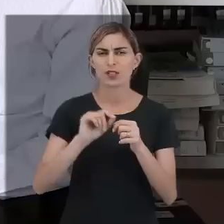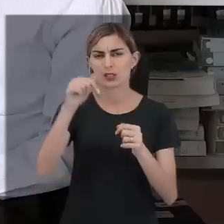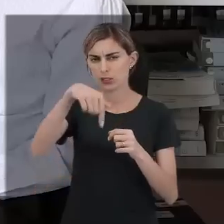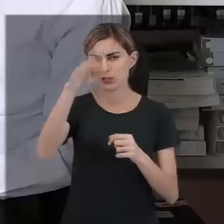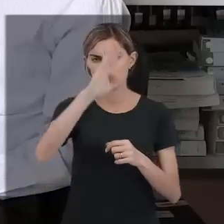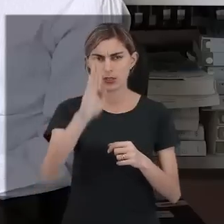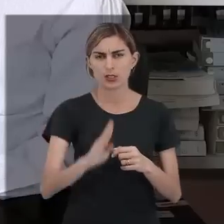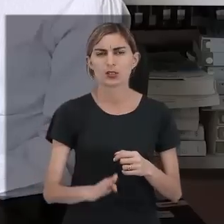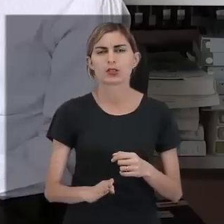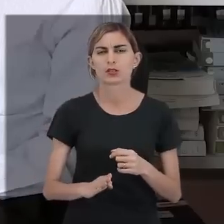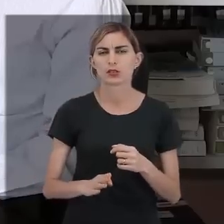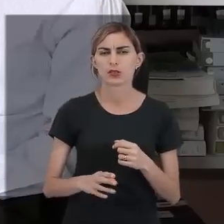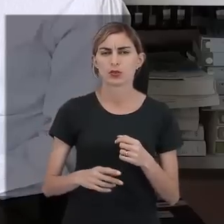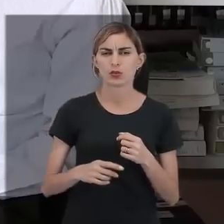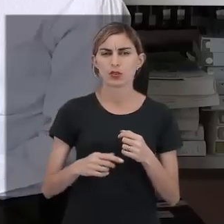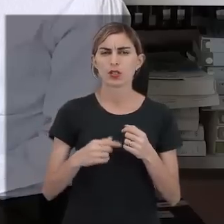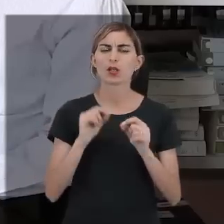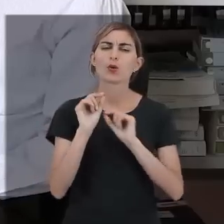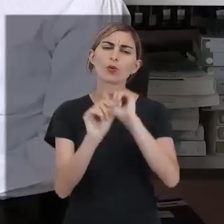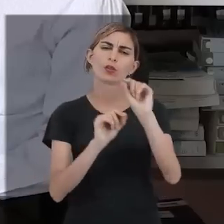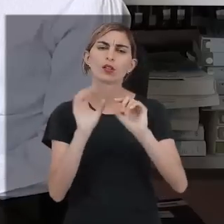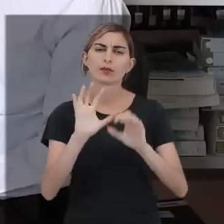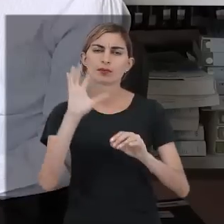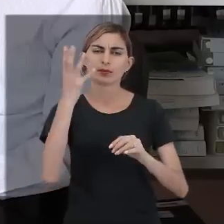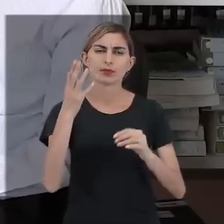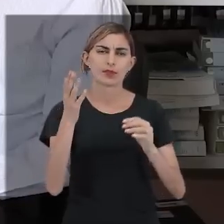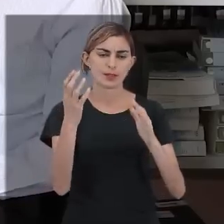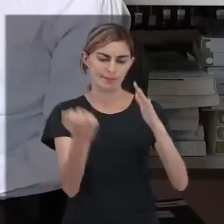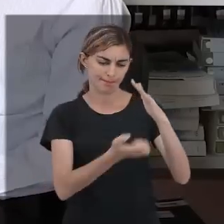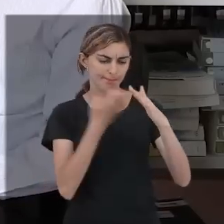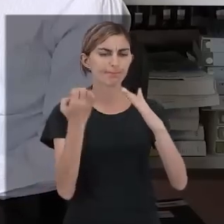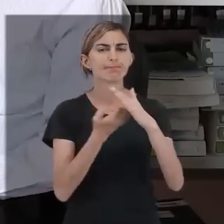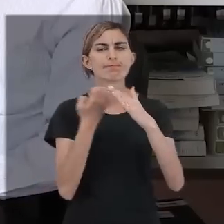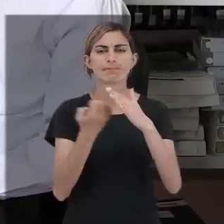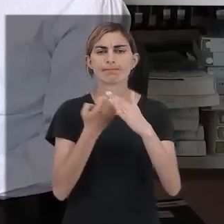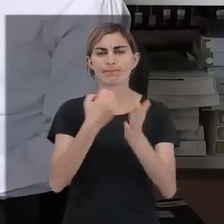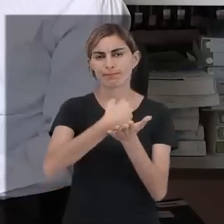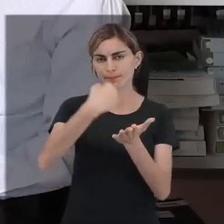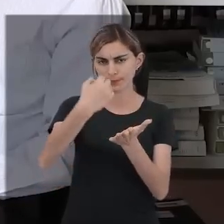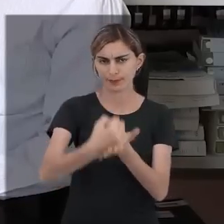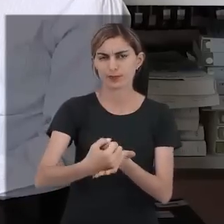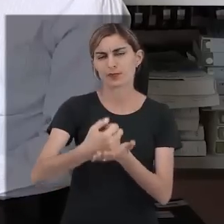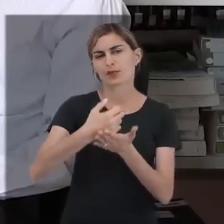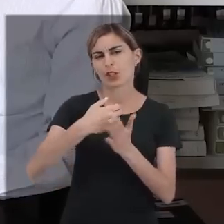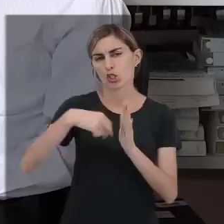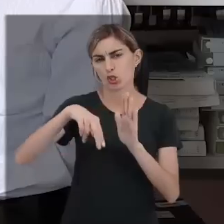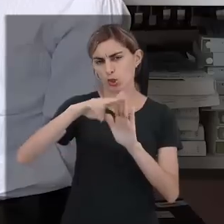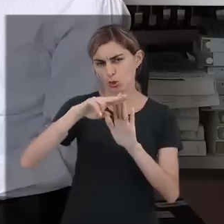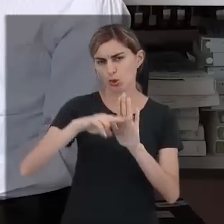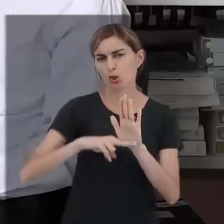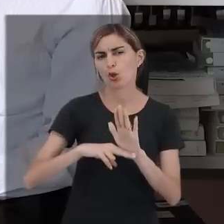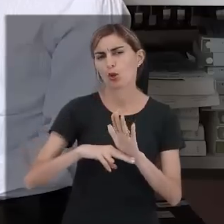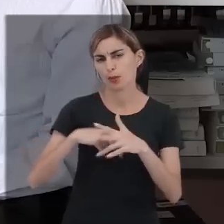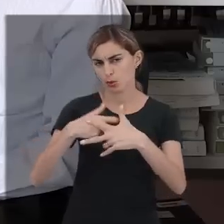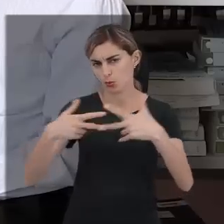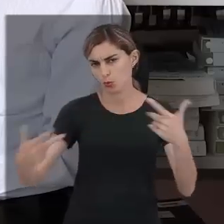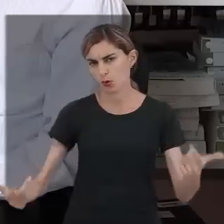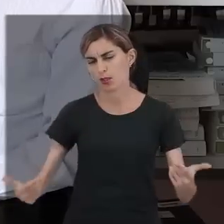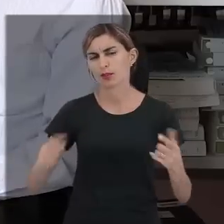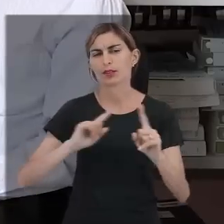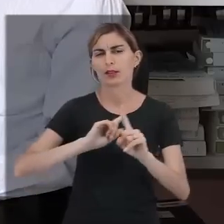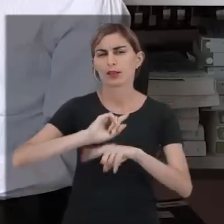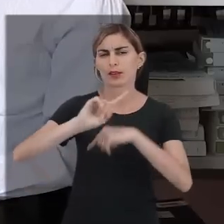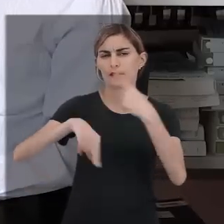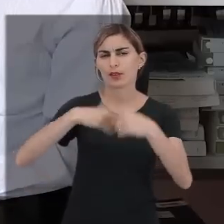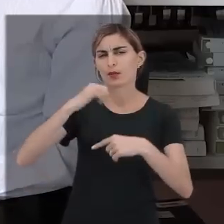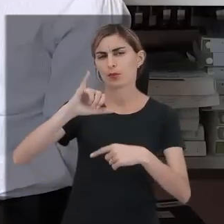Brasil, como eu falei para vocês. O que acontece? As empresas elas certificam pela 9001, normalmente, de qualidade, depois